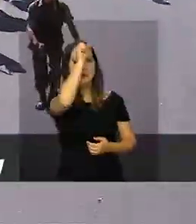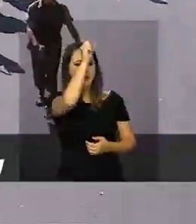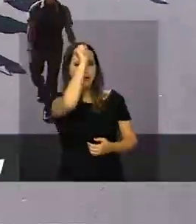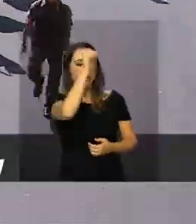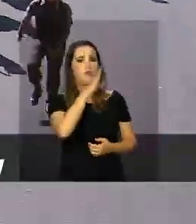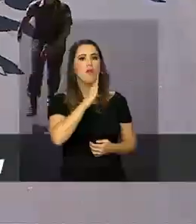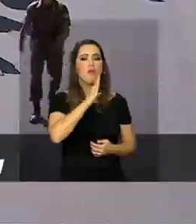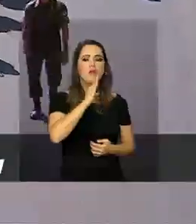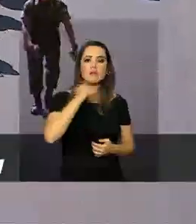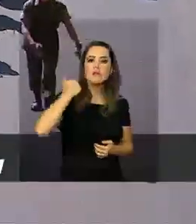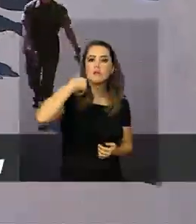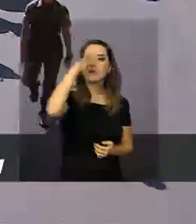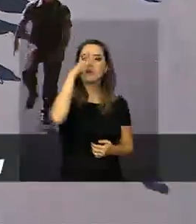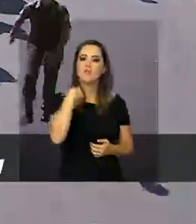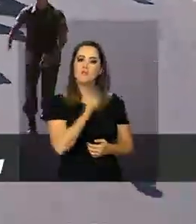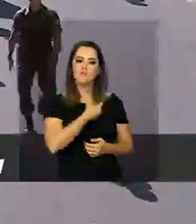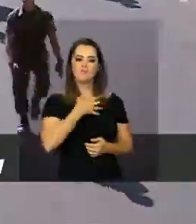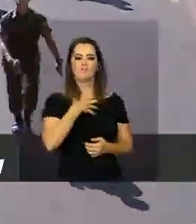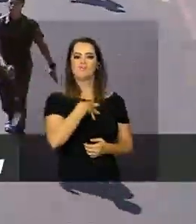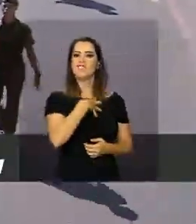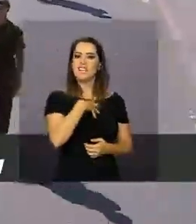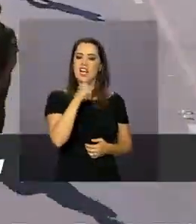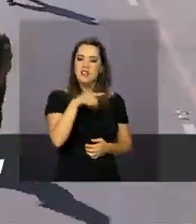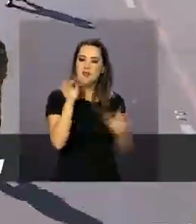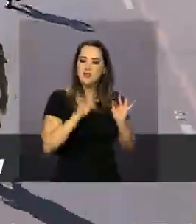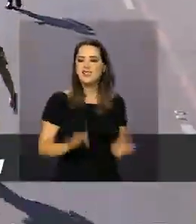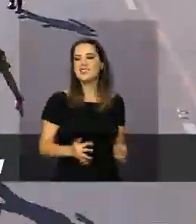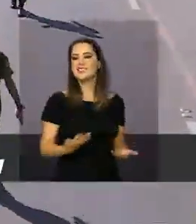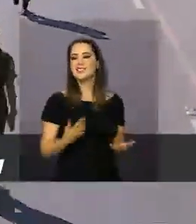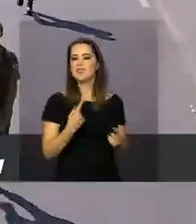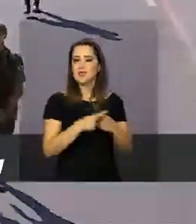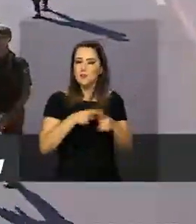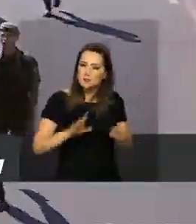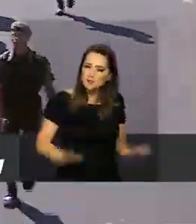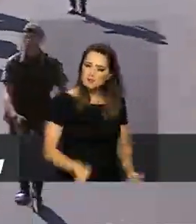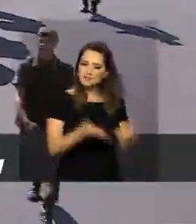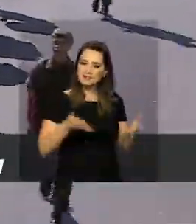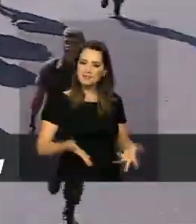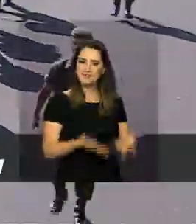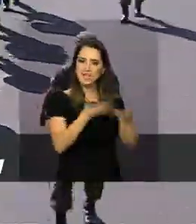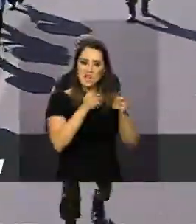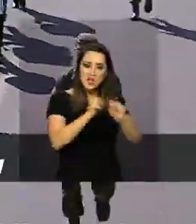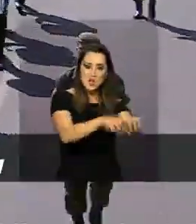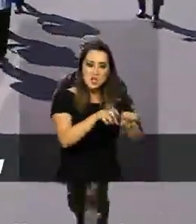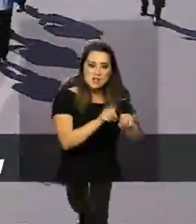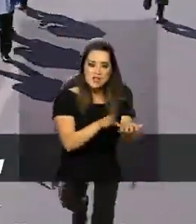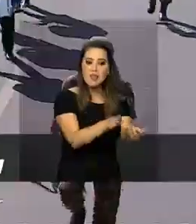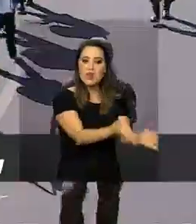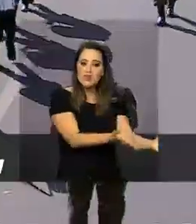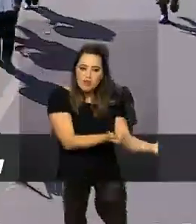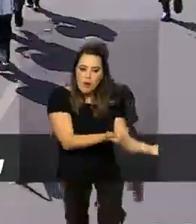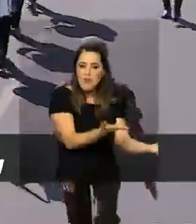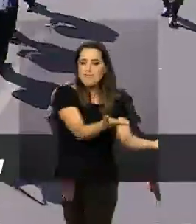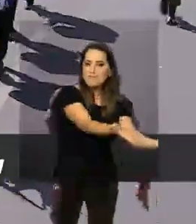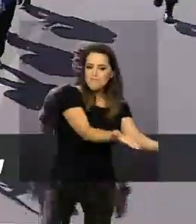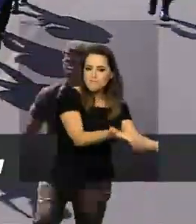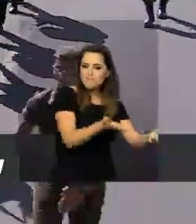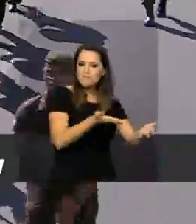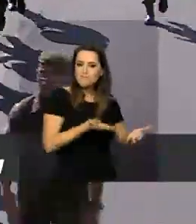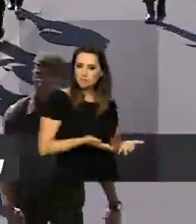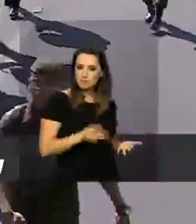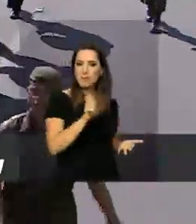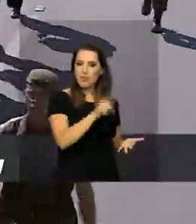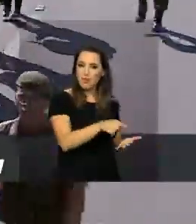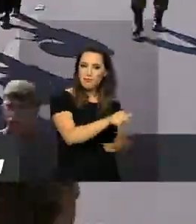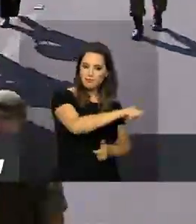vez mais. Isso nos deixa bastante entusiasmados, porque cada vez mais nós vamos passando os conhecimentos para eles e tudo, e